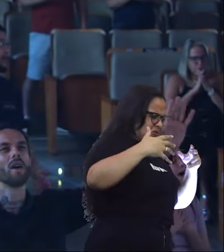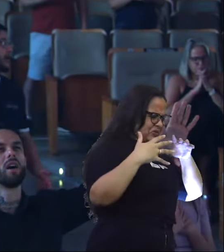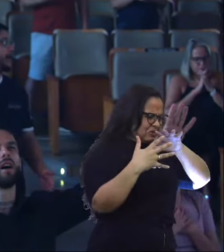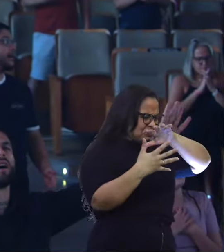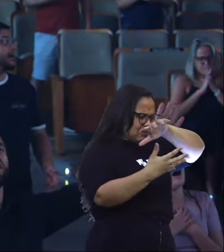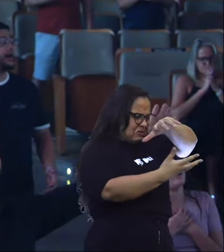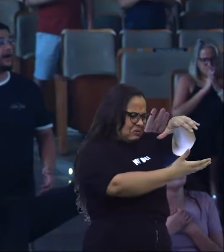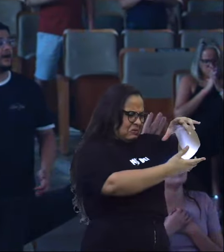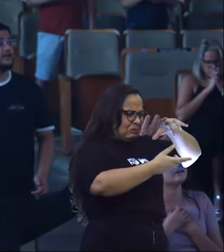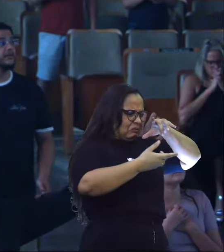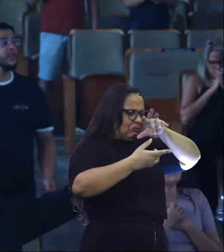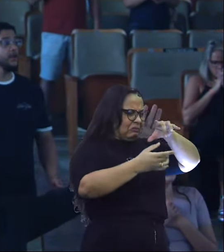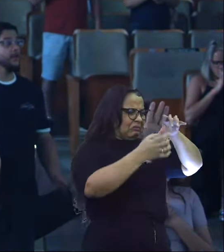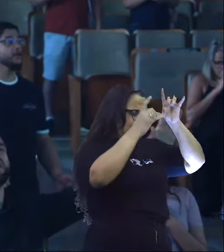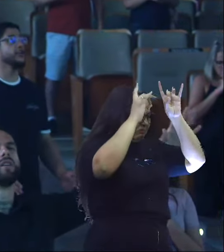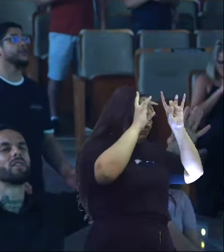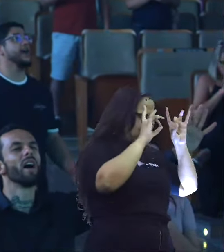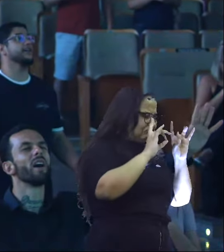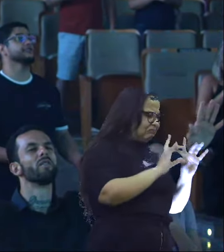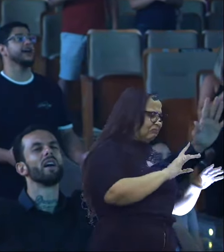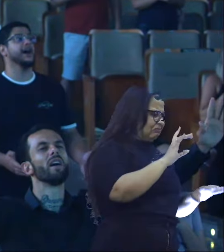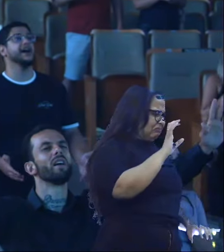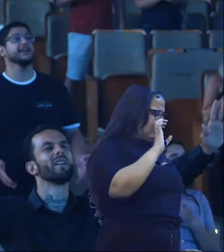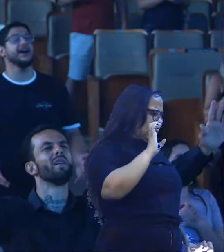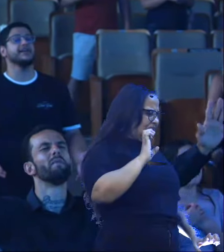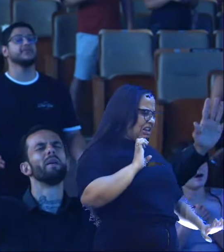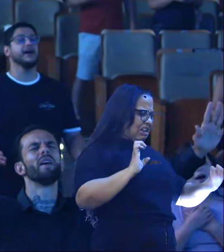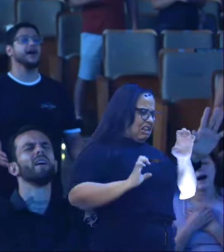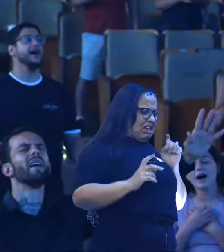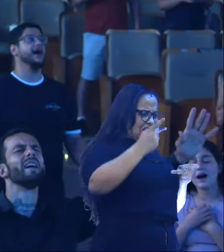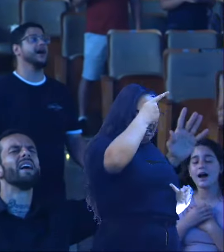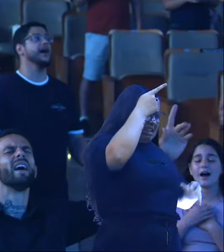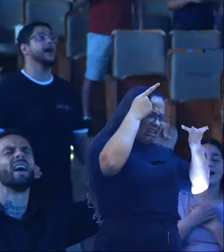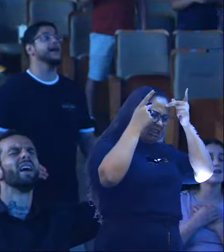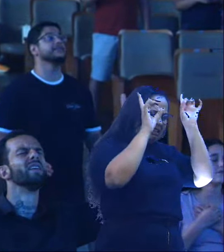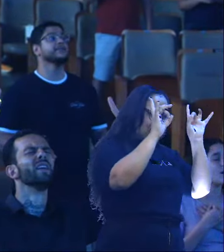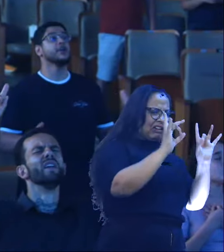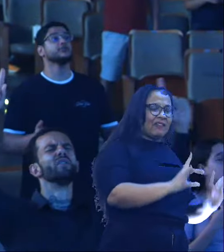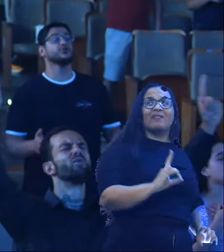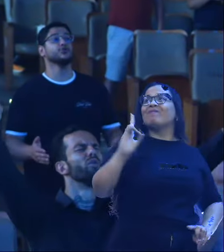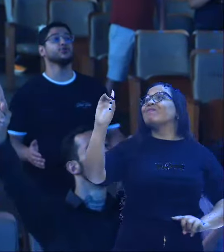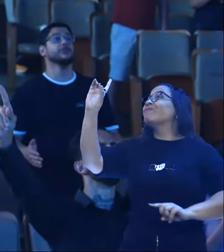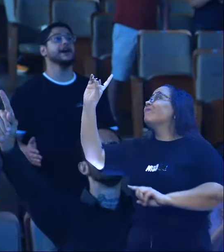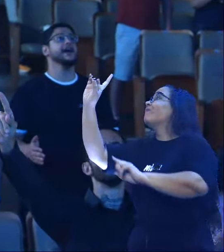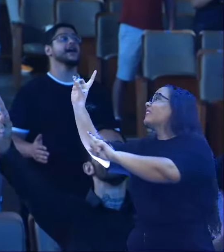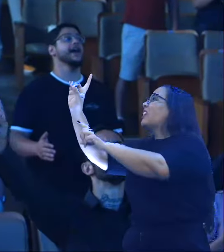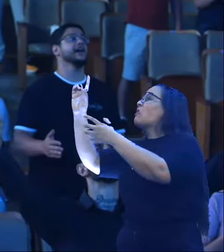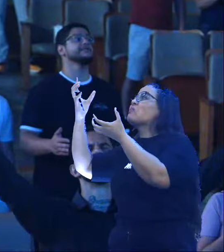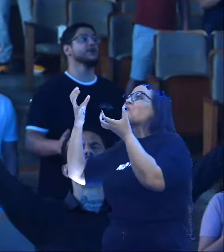ninguém mais, eu não quero nada mais.